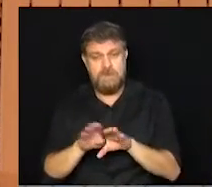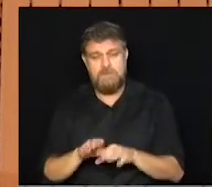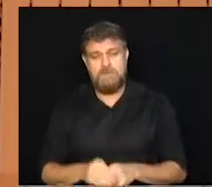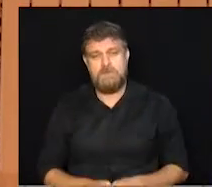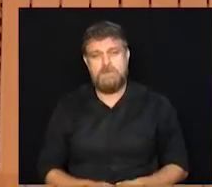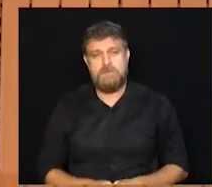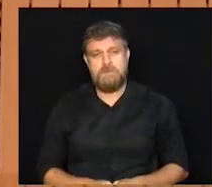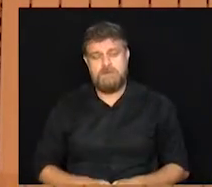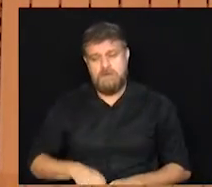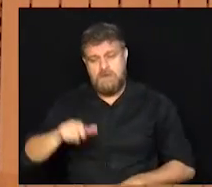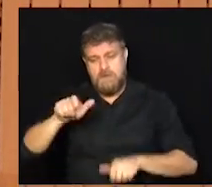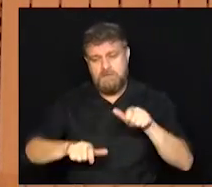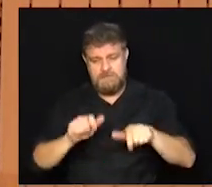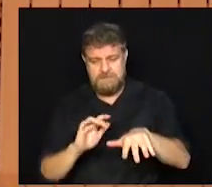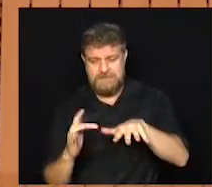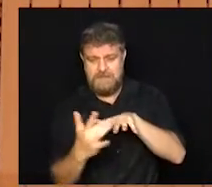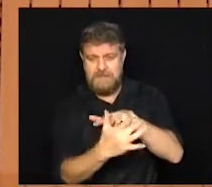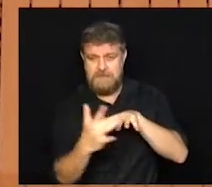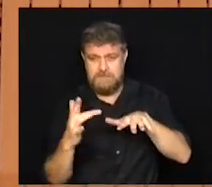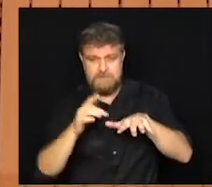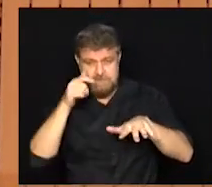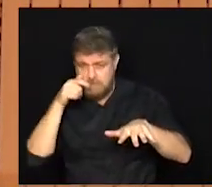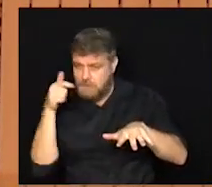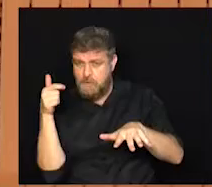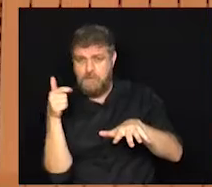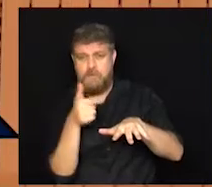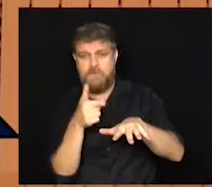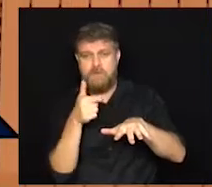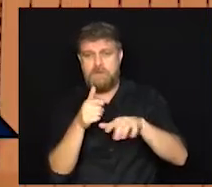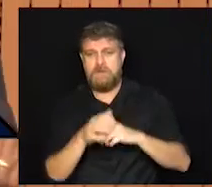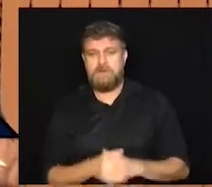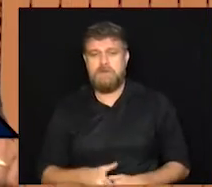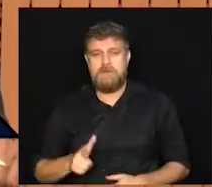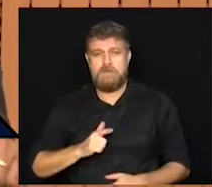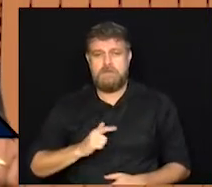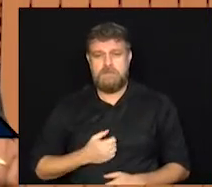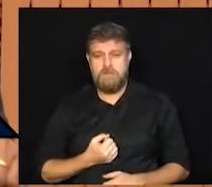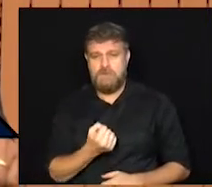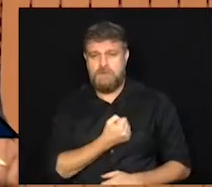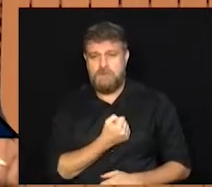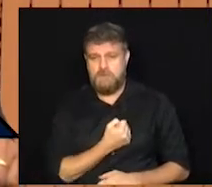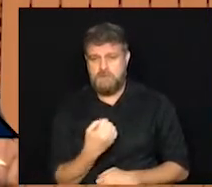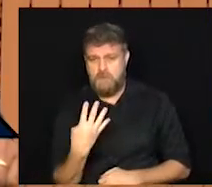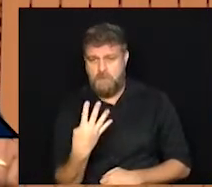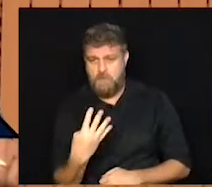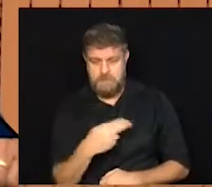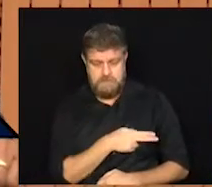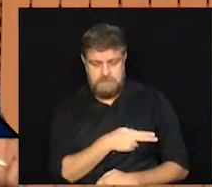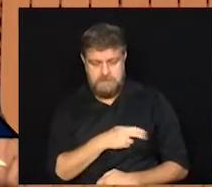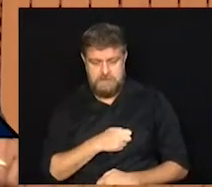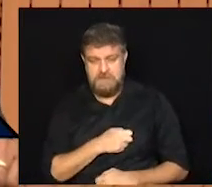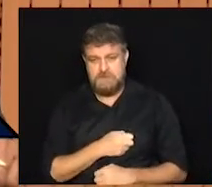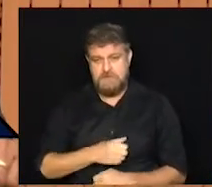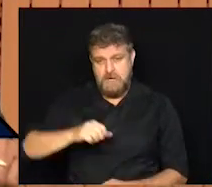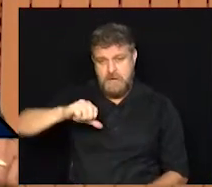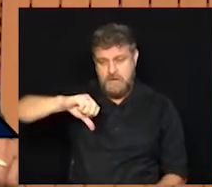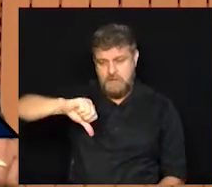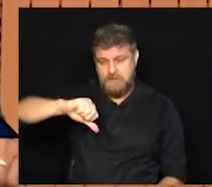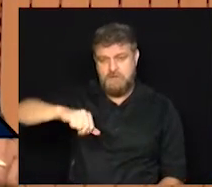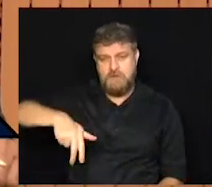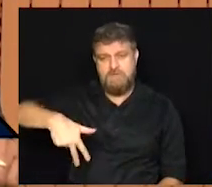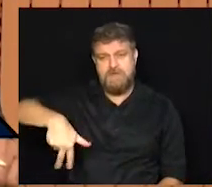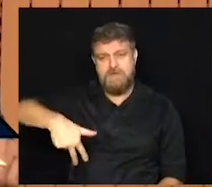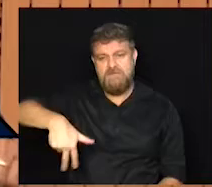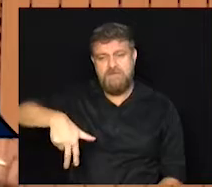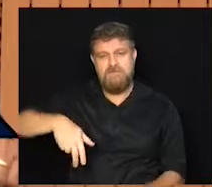que acompanham pelas nossas redes sociais e que poderão acompanhar pelo canal 4NET, canal 9 Vivo,